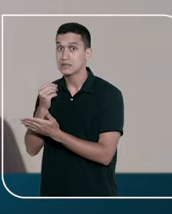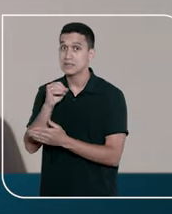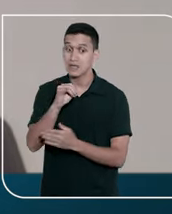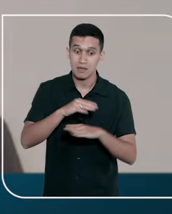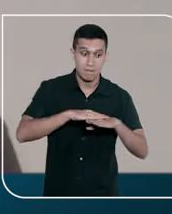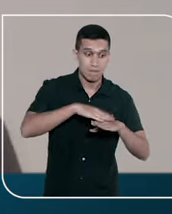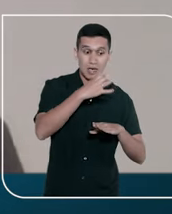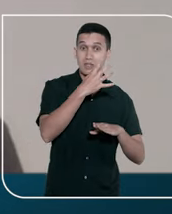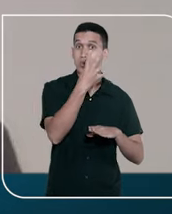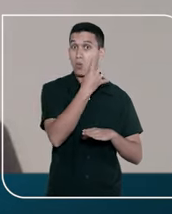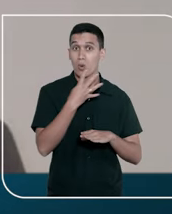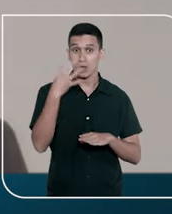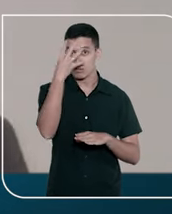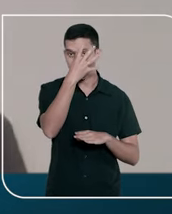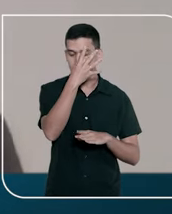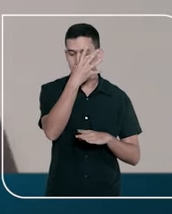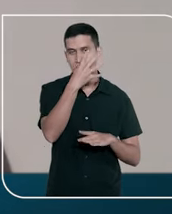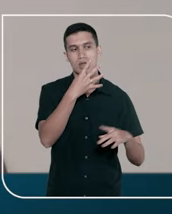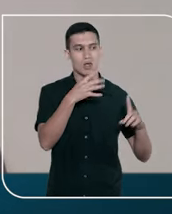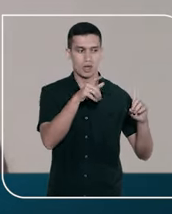de pernoite, se o passageiro